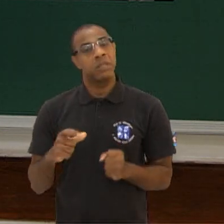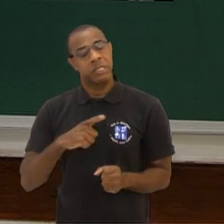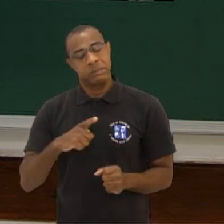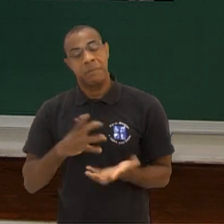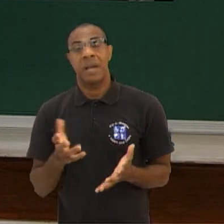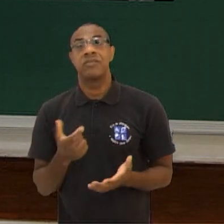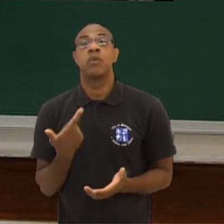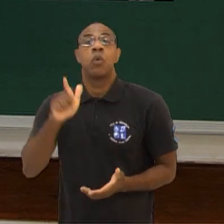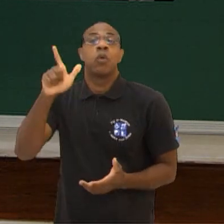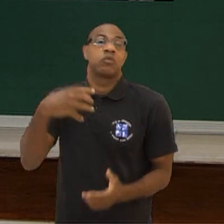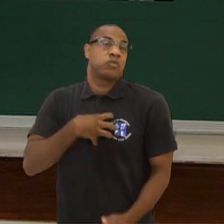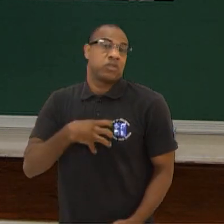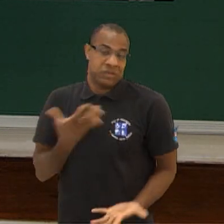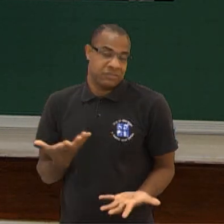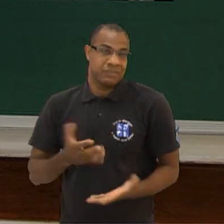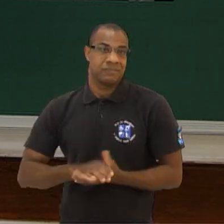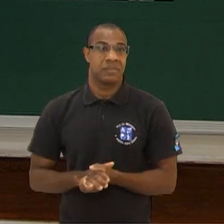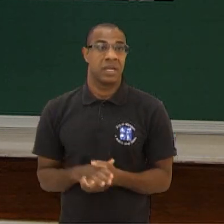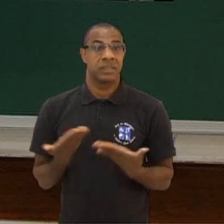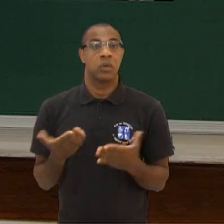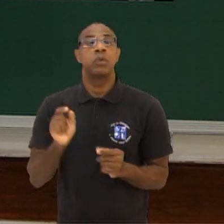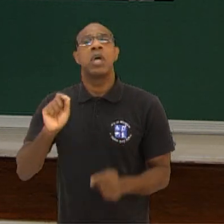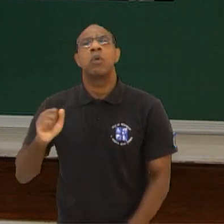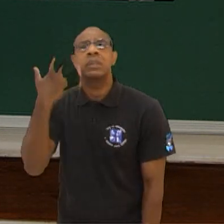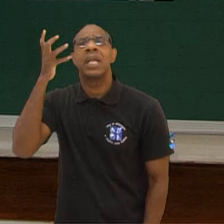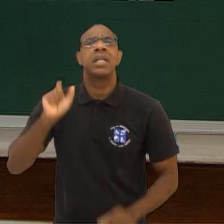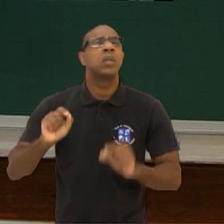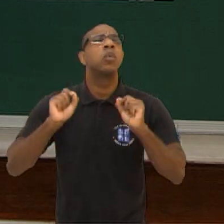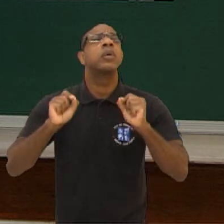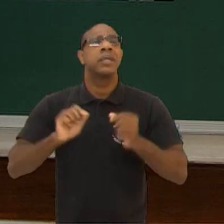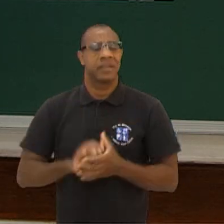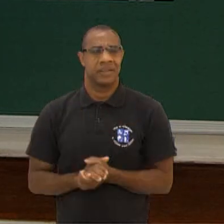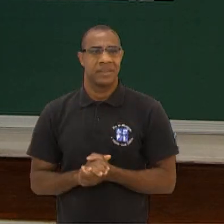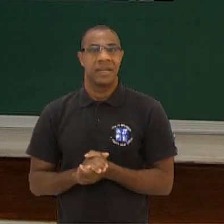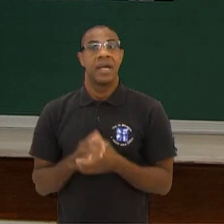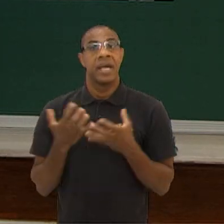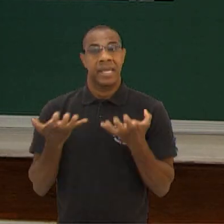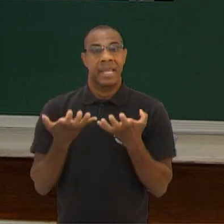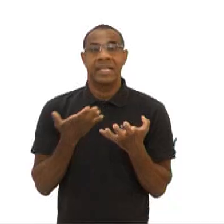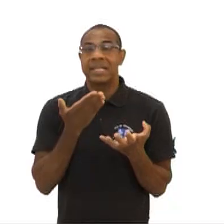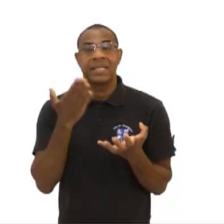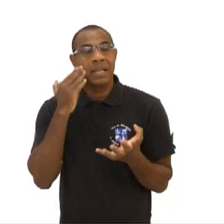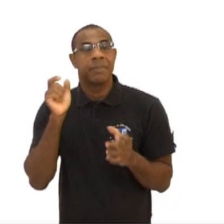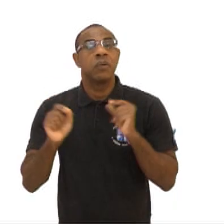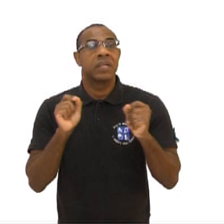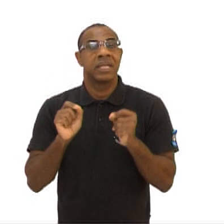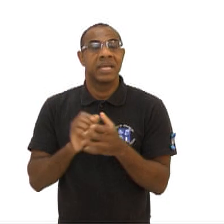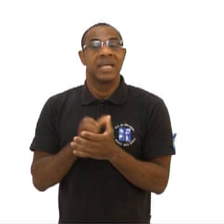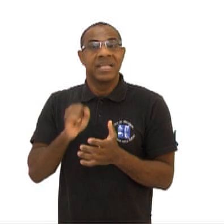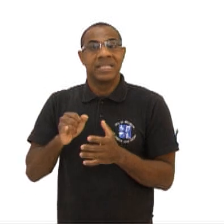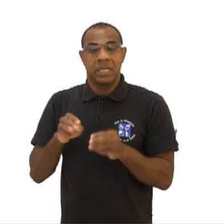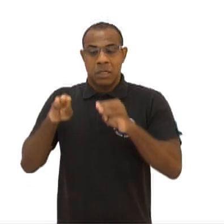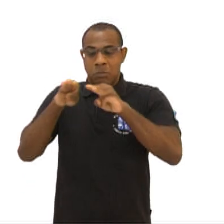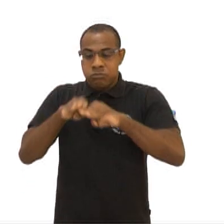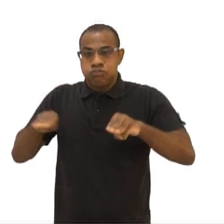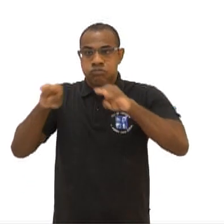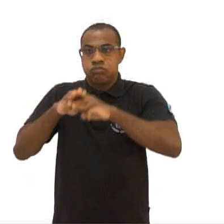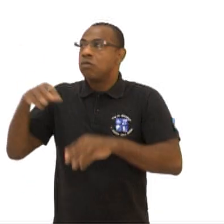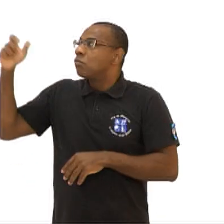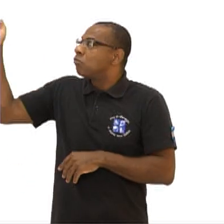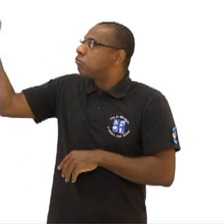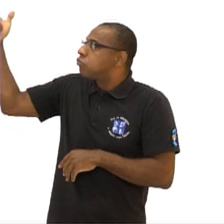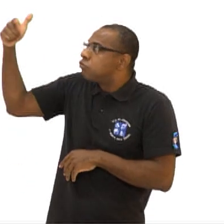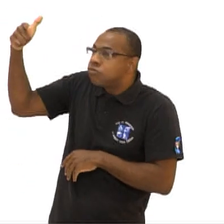né? E o que ocorre é o seguinte: nós queremos saber se devido à magnetosfera, essas